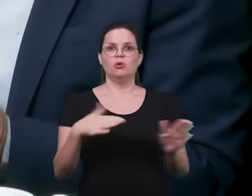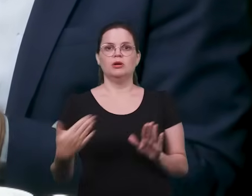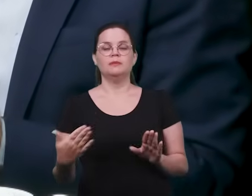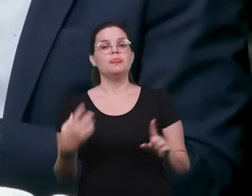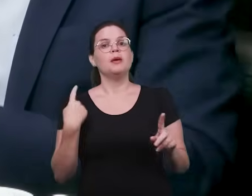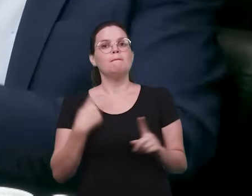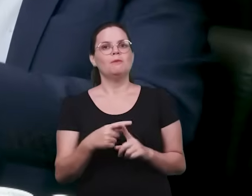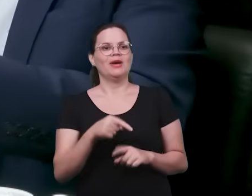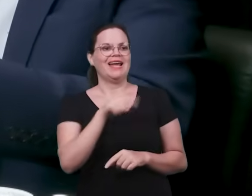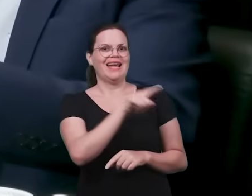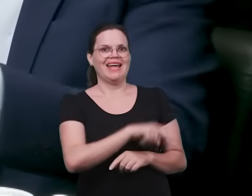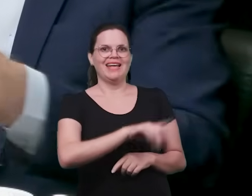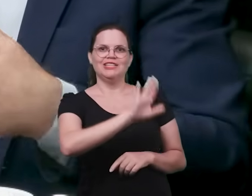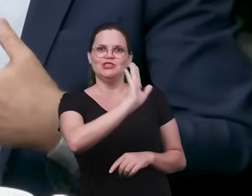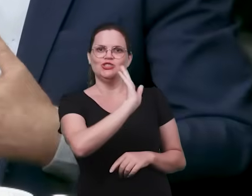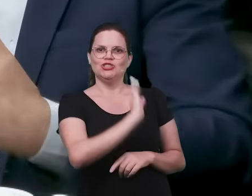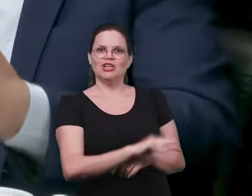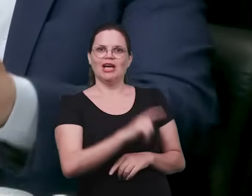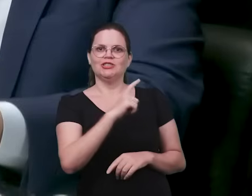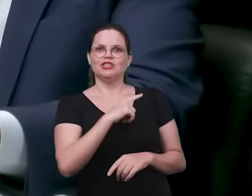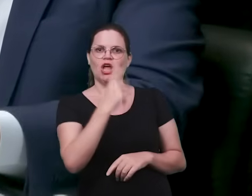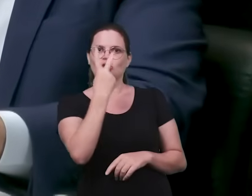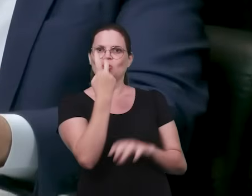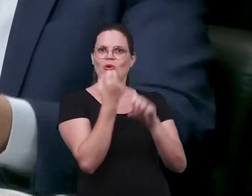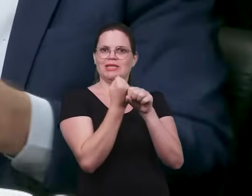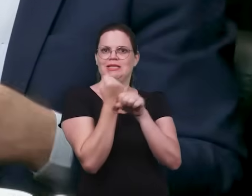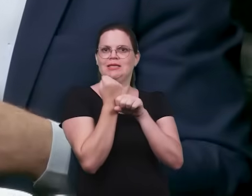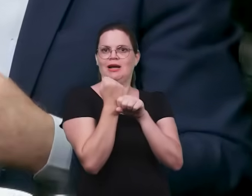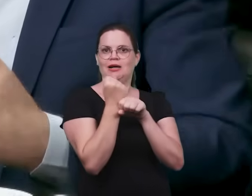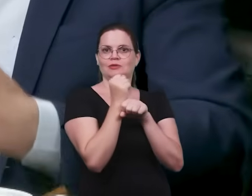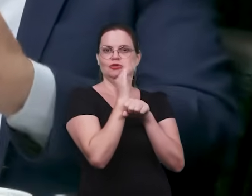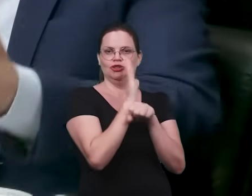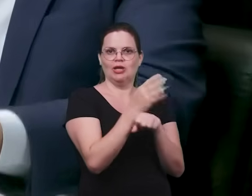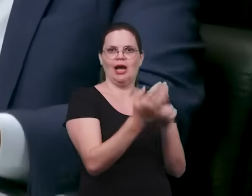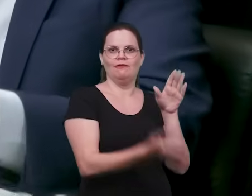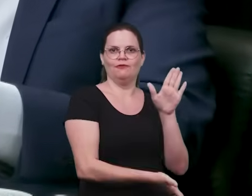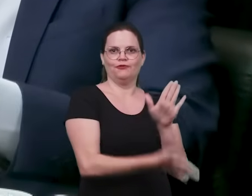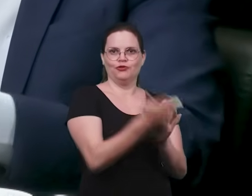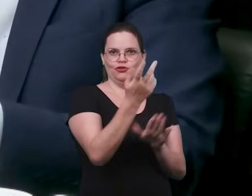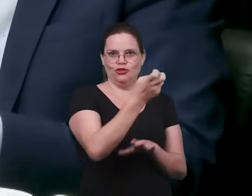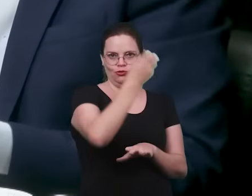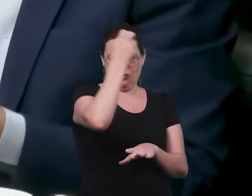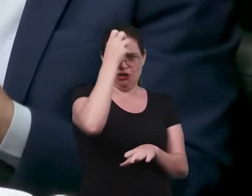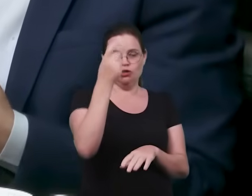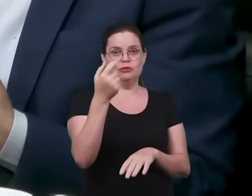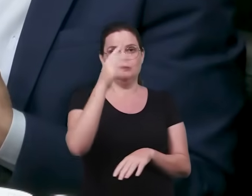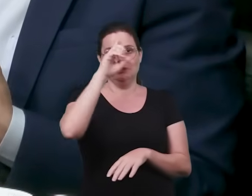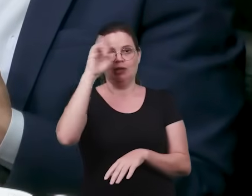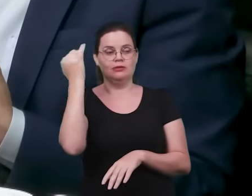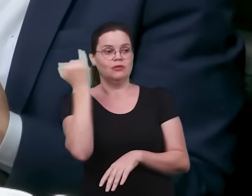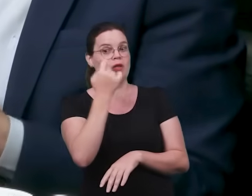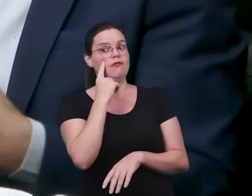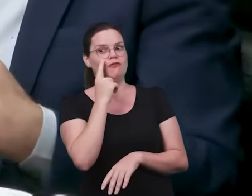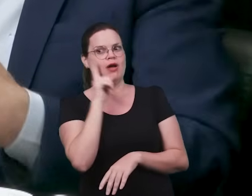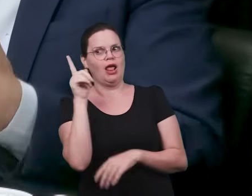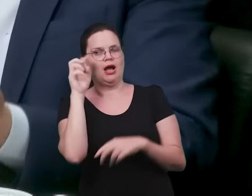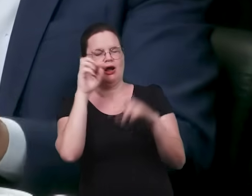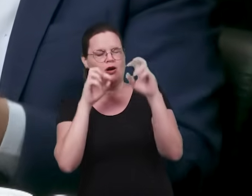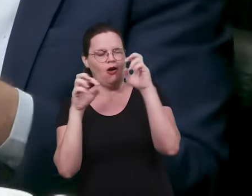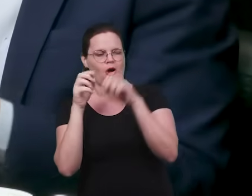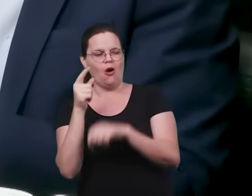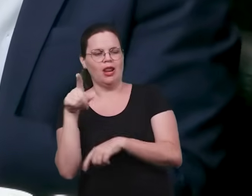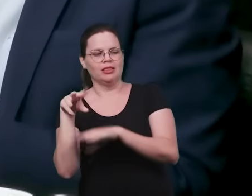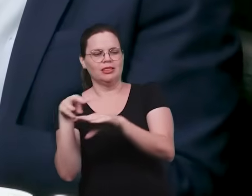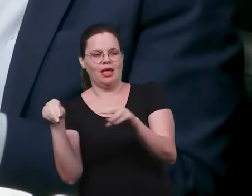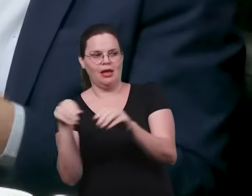Egito, e Deus manda eles espiar a terra, era o momento da conquista, era o momento de possuir a terra, mas 40